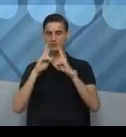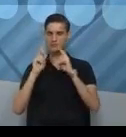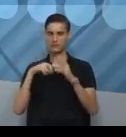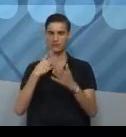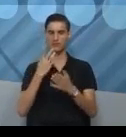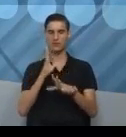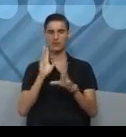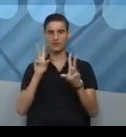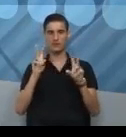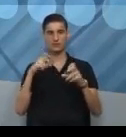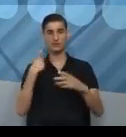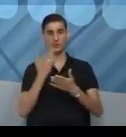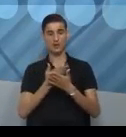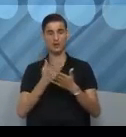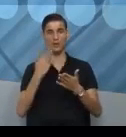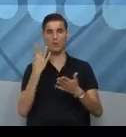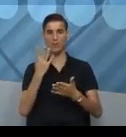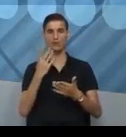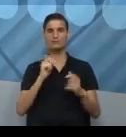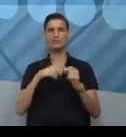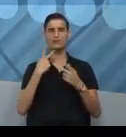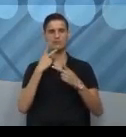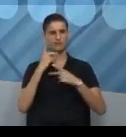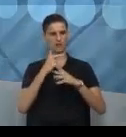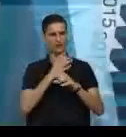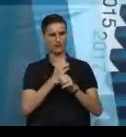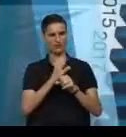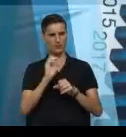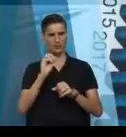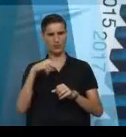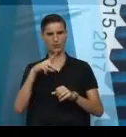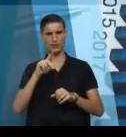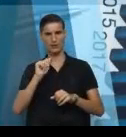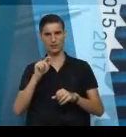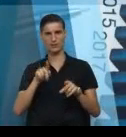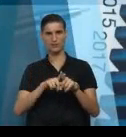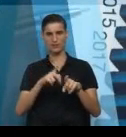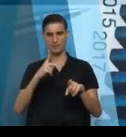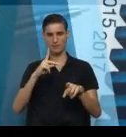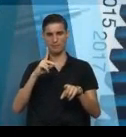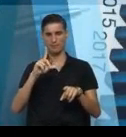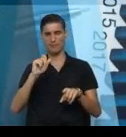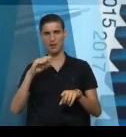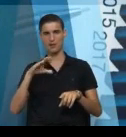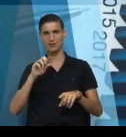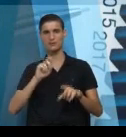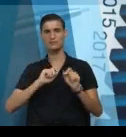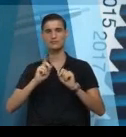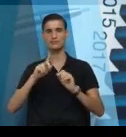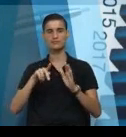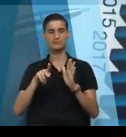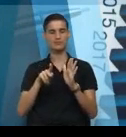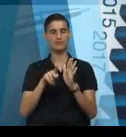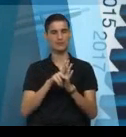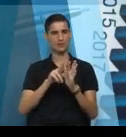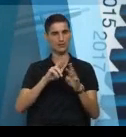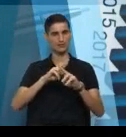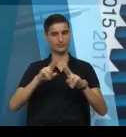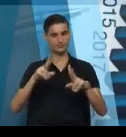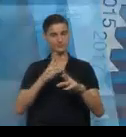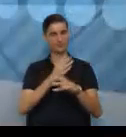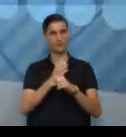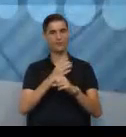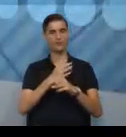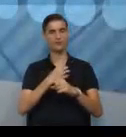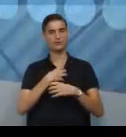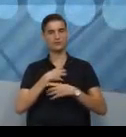número 4. Quando eu falo de equação da onda e equação de Laplace, também são outras equações, são